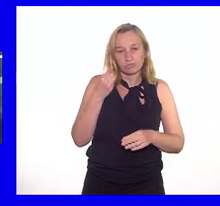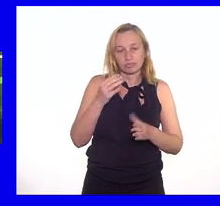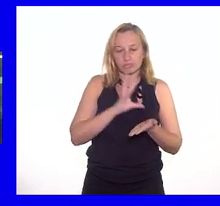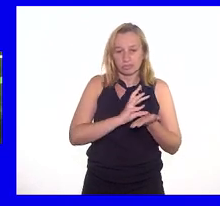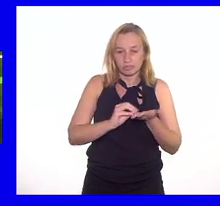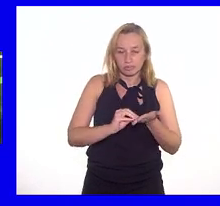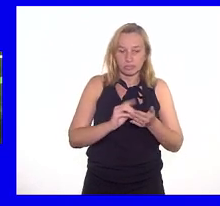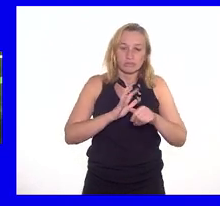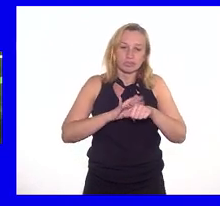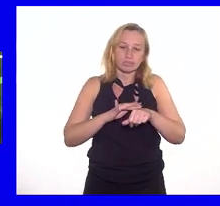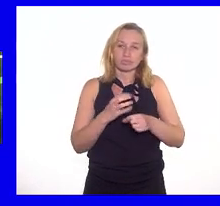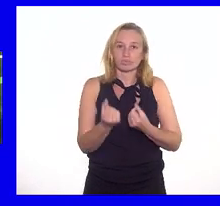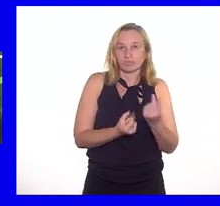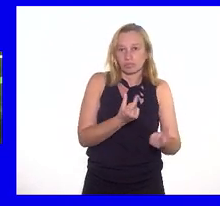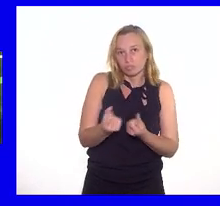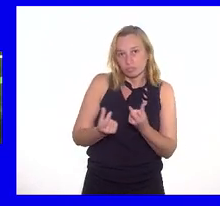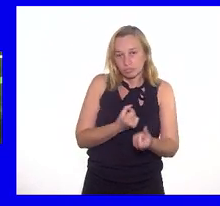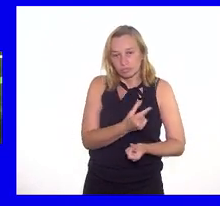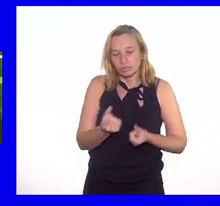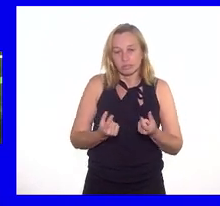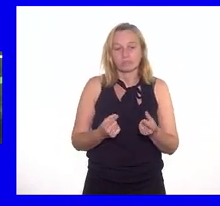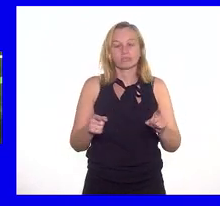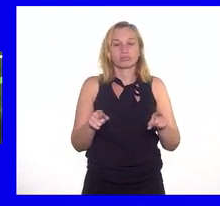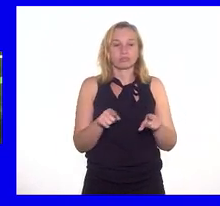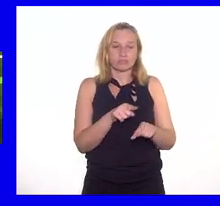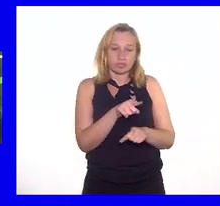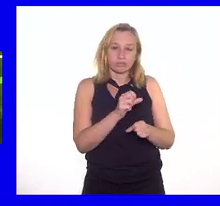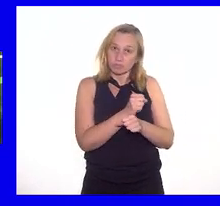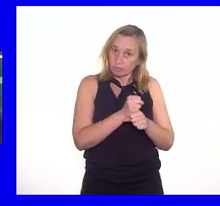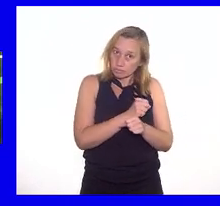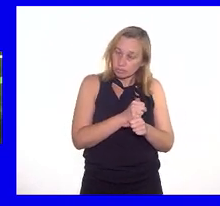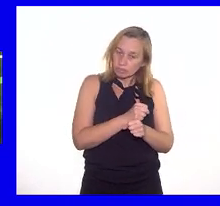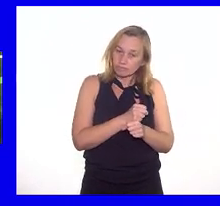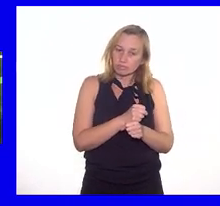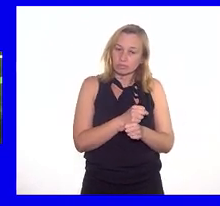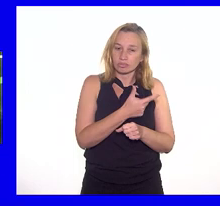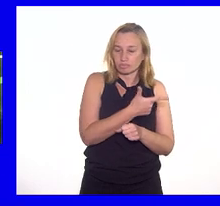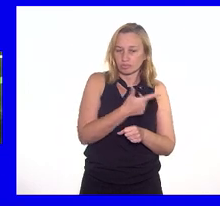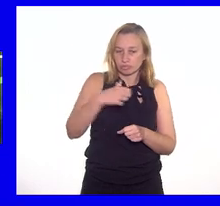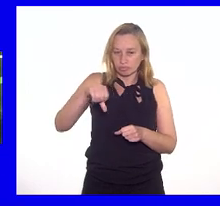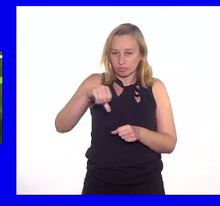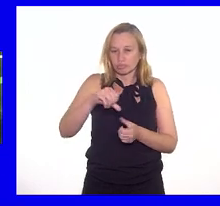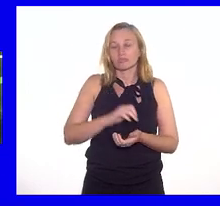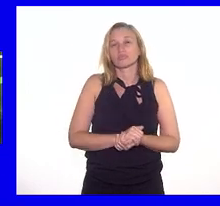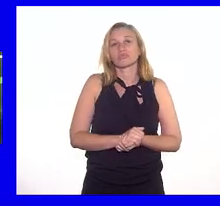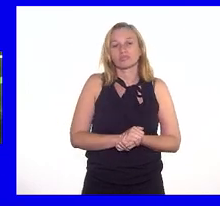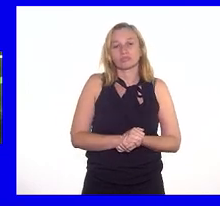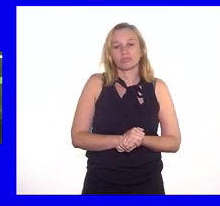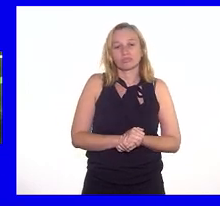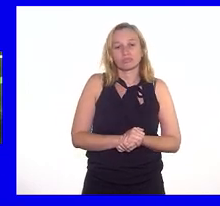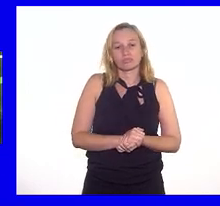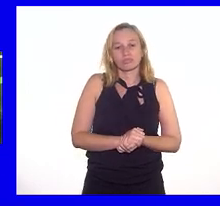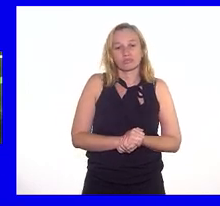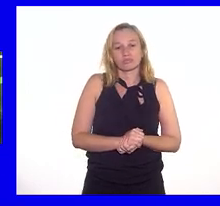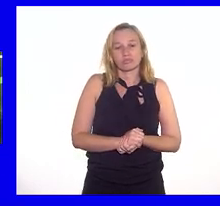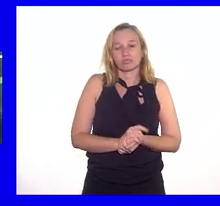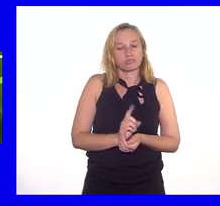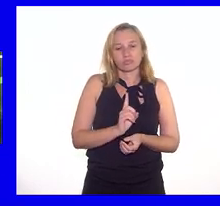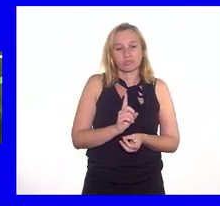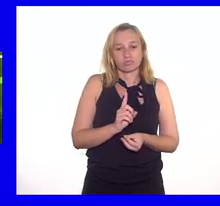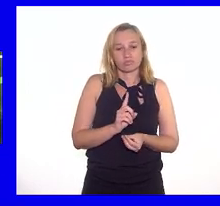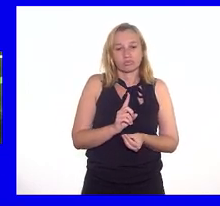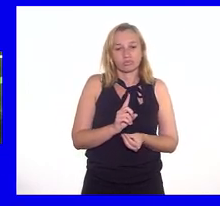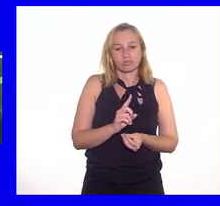sobre doenças raras. Inclusive, naquele ano de 2019, eu não me envolvi em